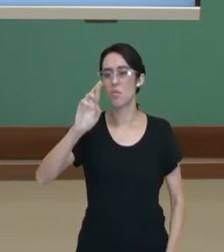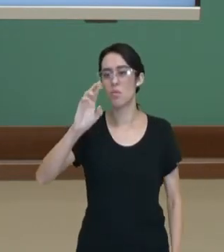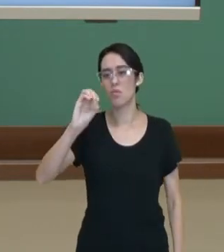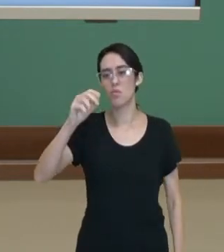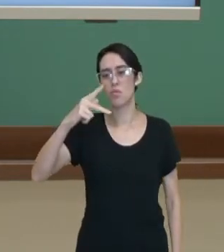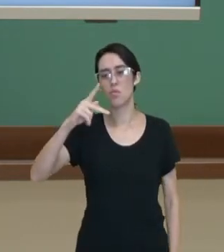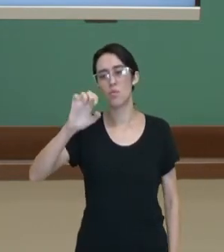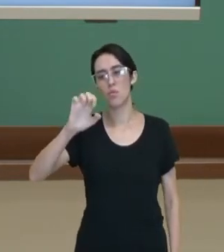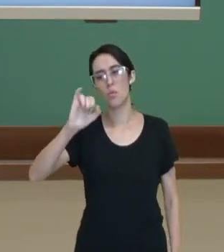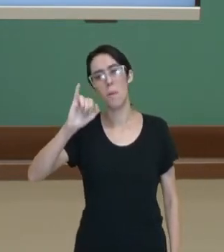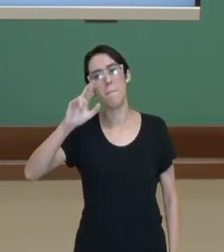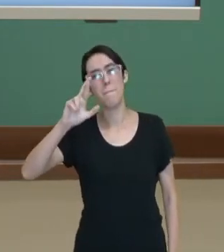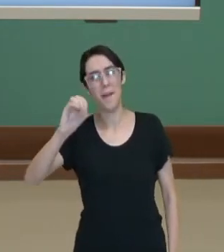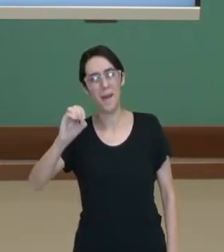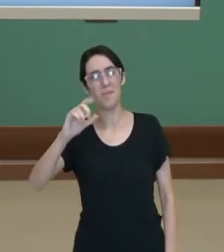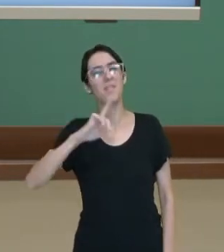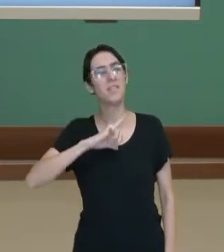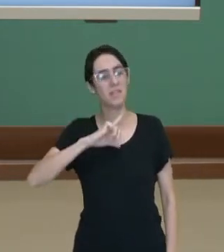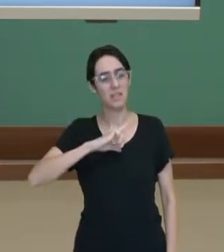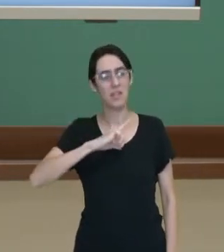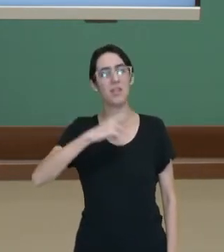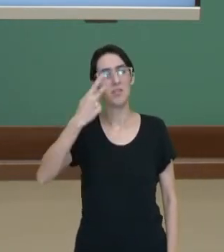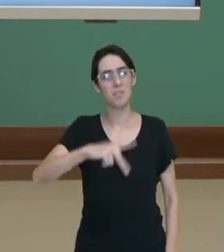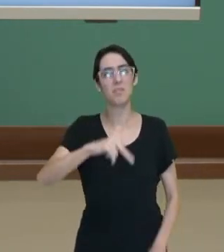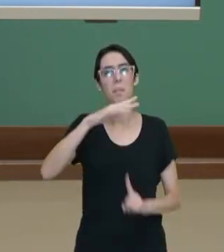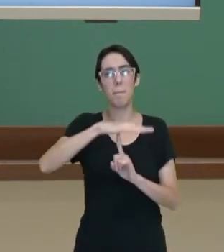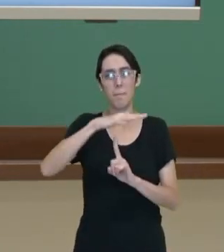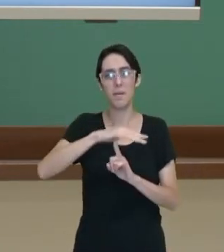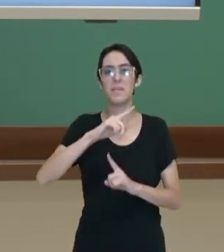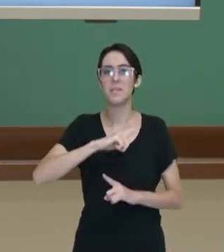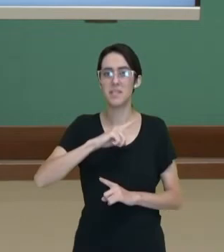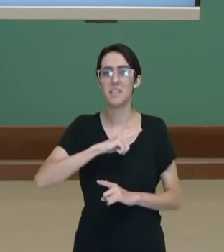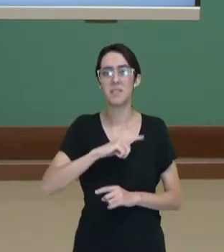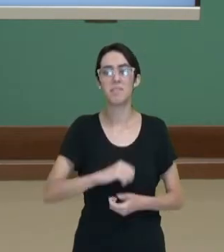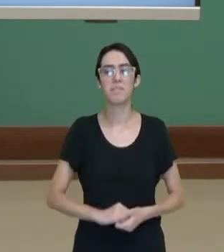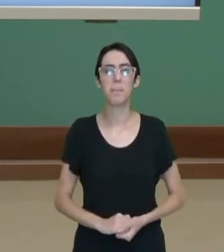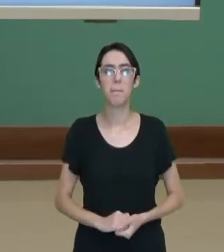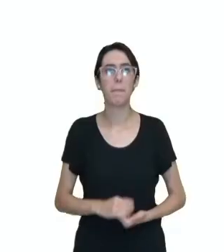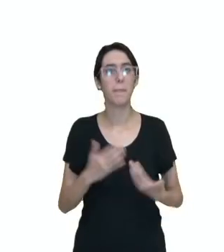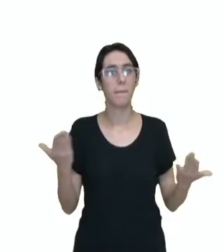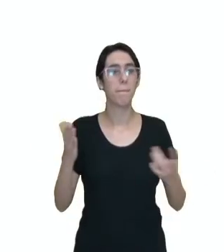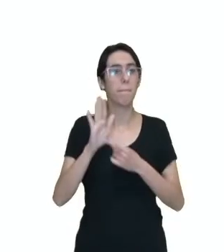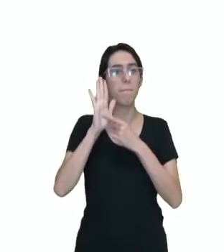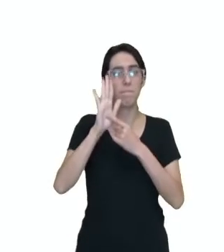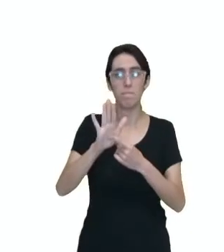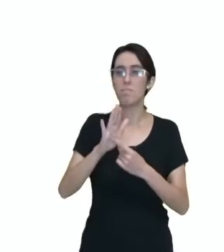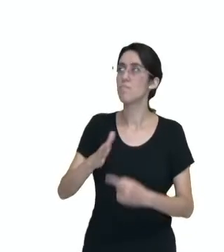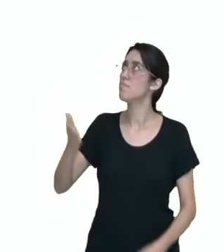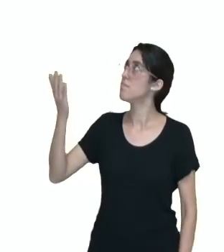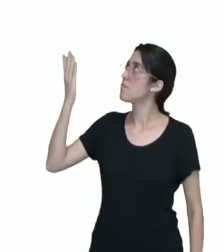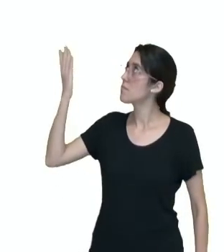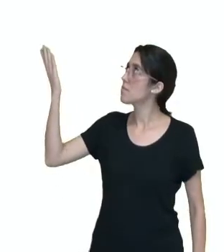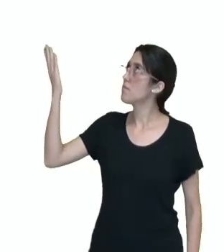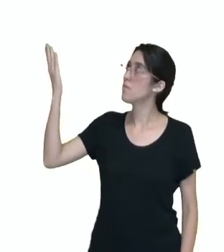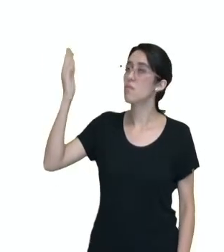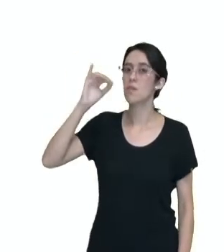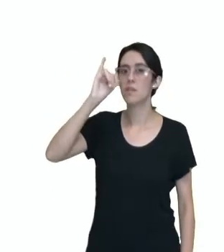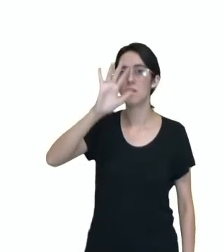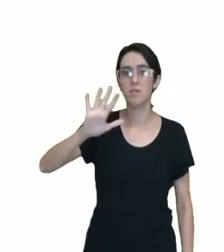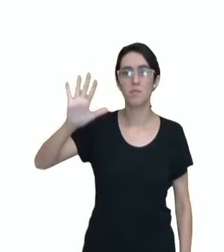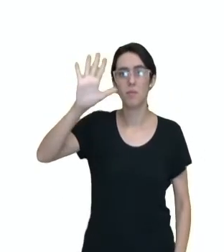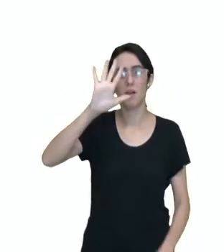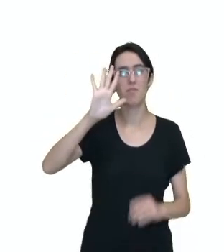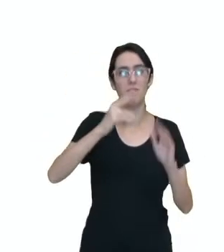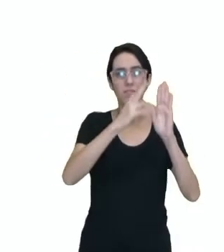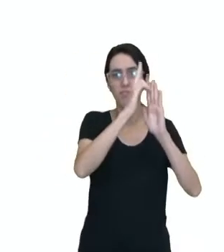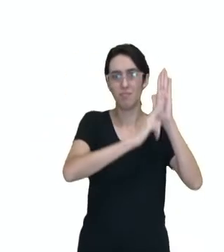exemplo, faz parte da cultura paranaense, né? E eu trago aqui para vocês, né, uma reprodução